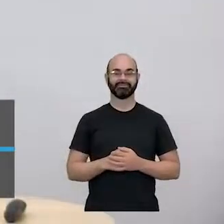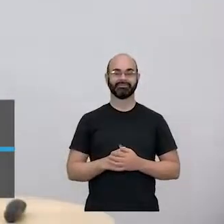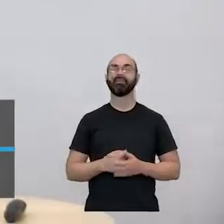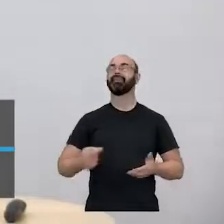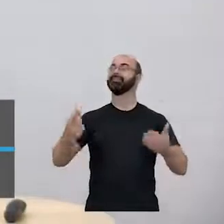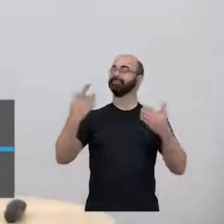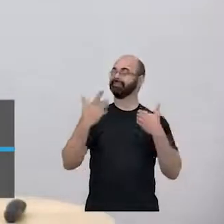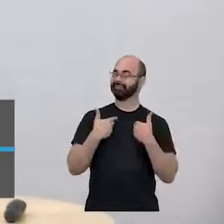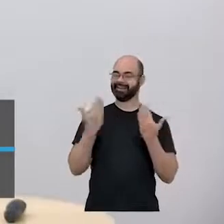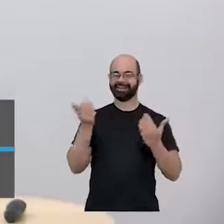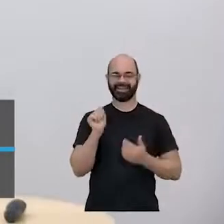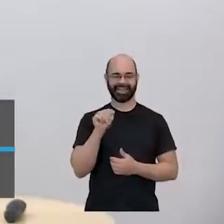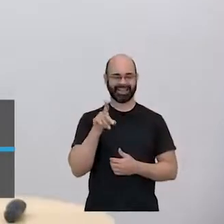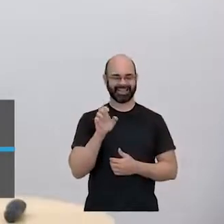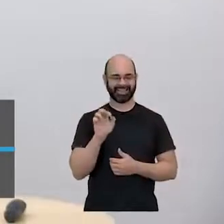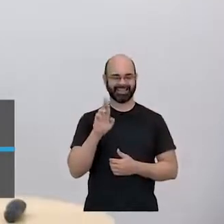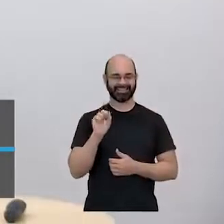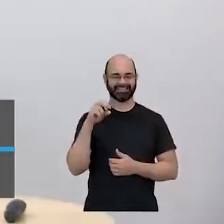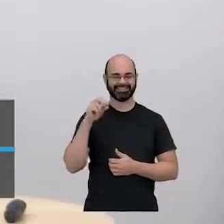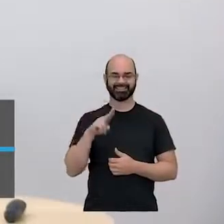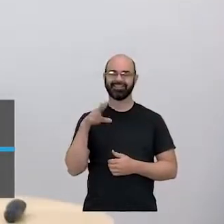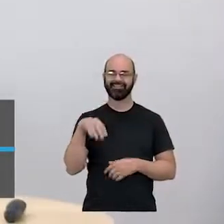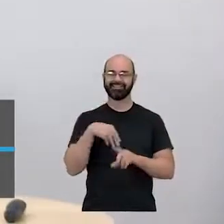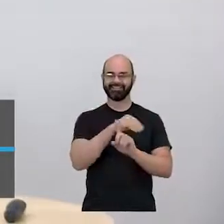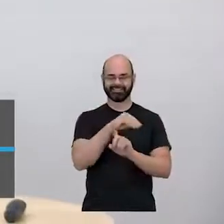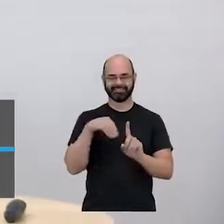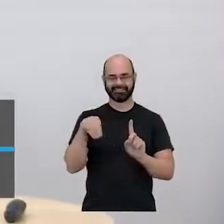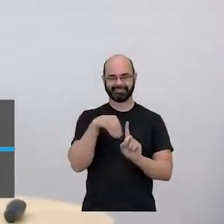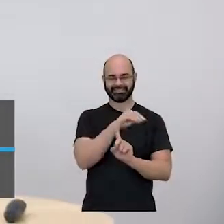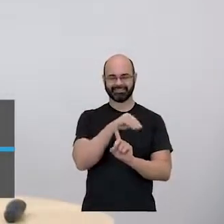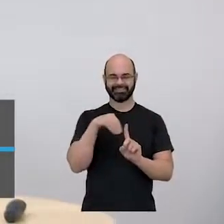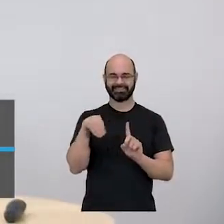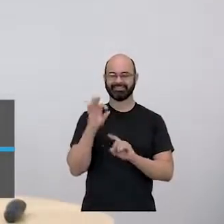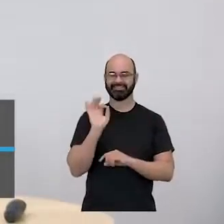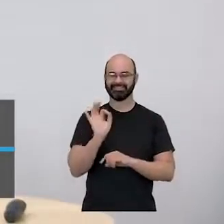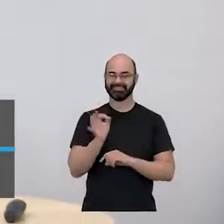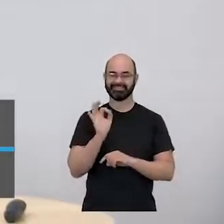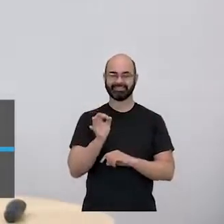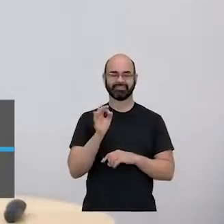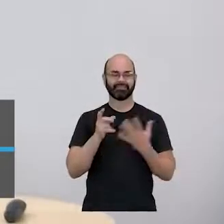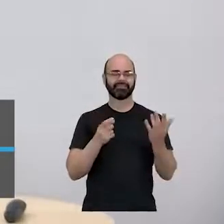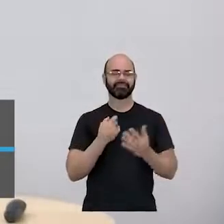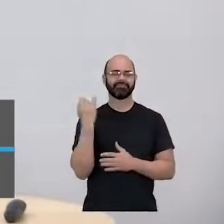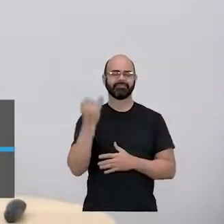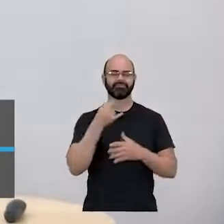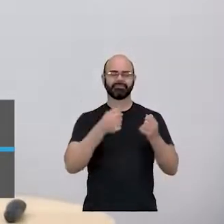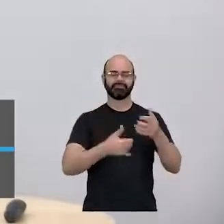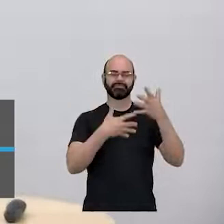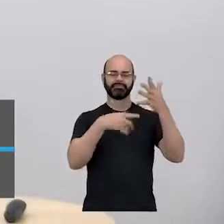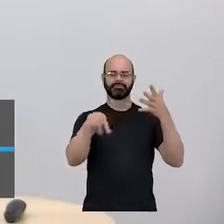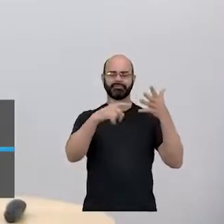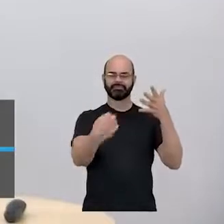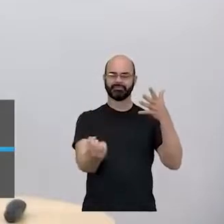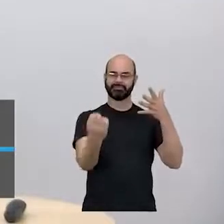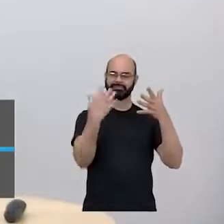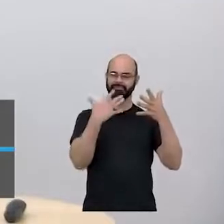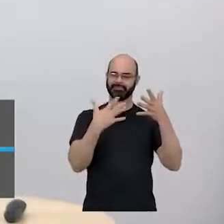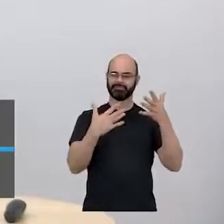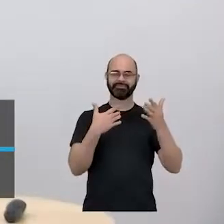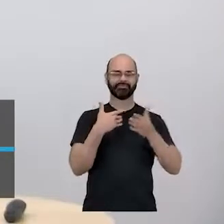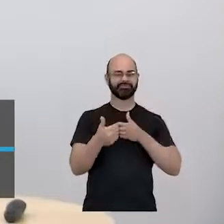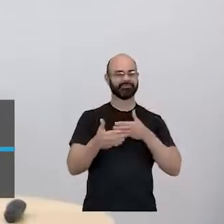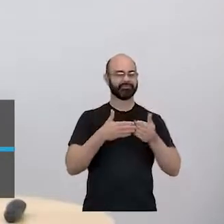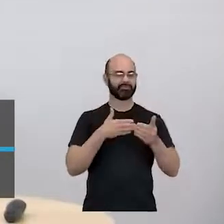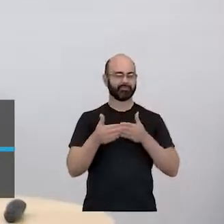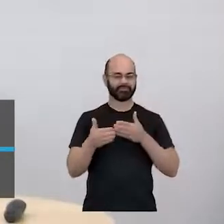Anderson. Isso mesmo, estarei aqui com vocês no chat para receber as importantes mensagens e tudo que vocês